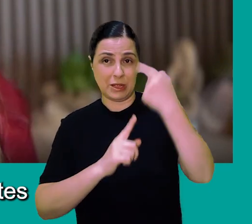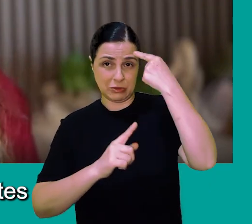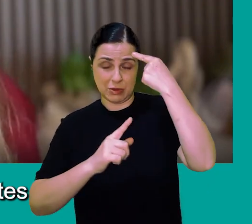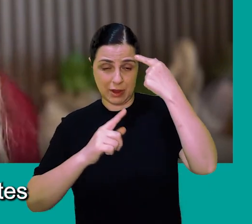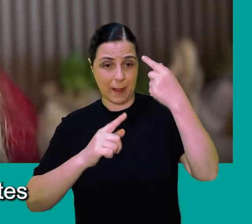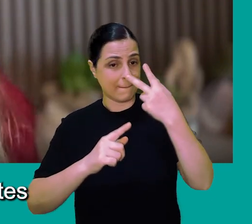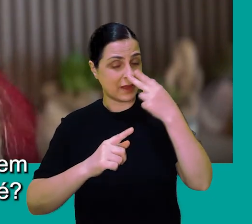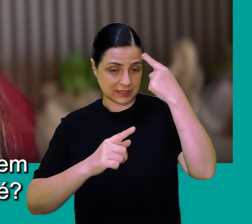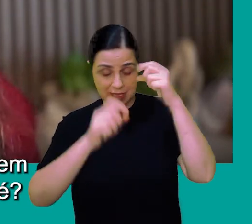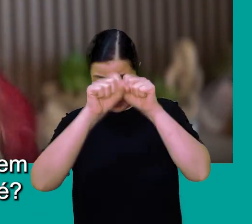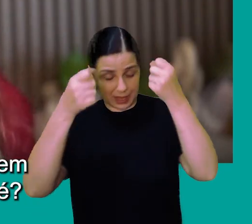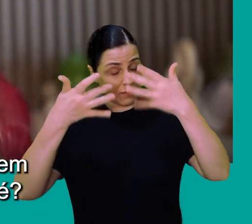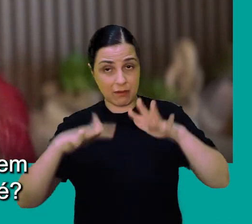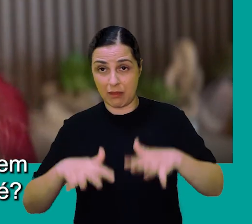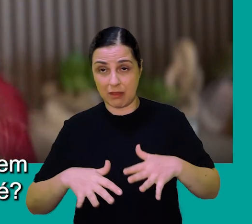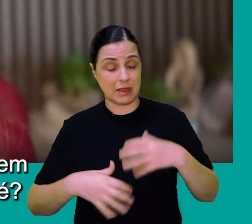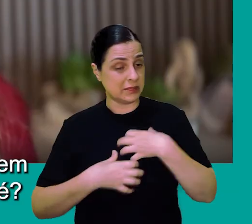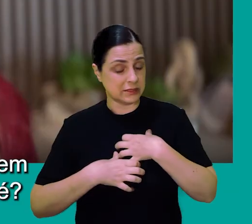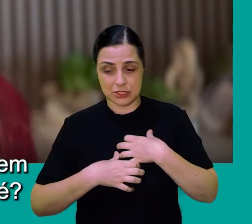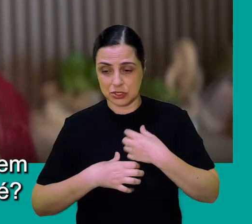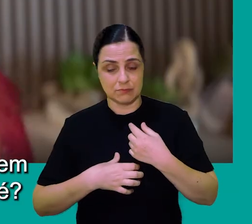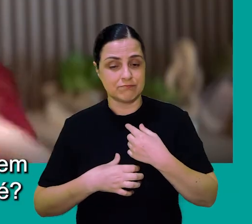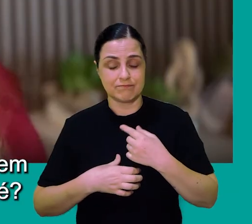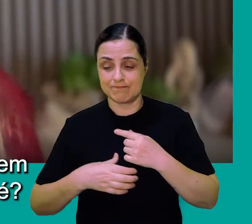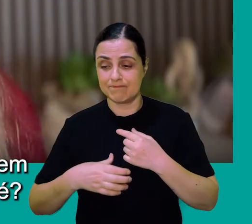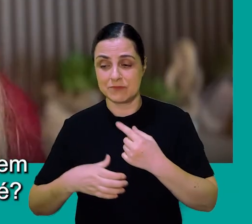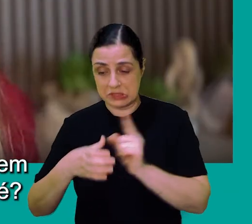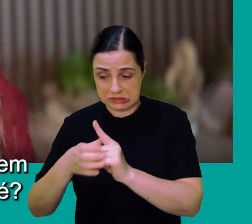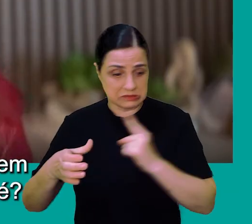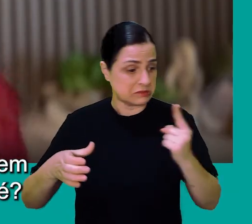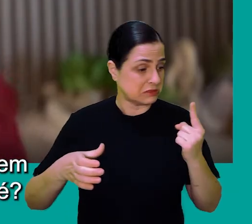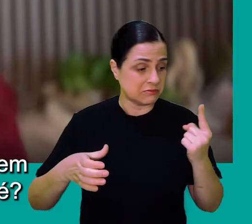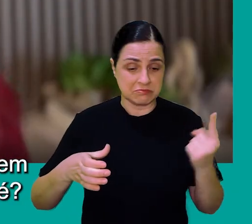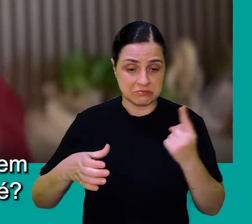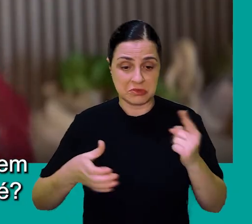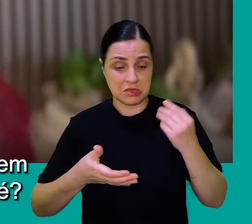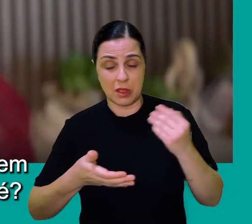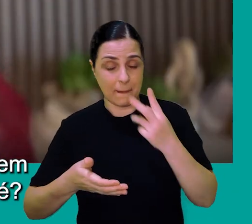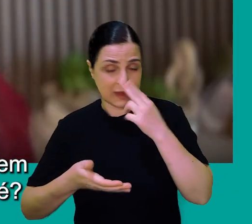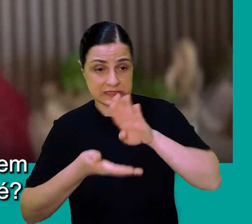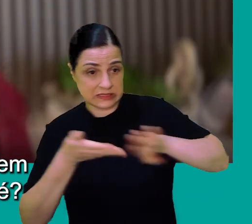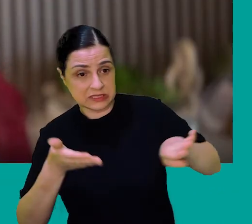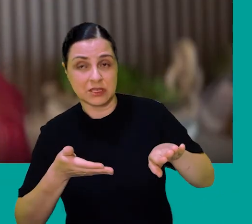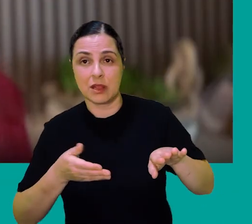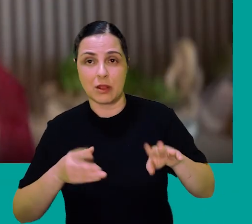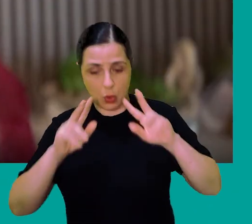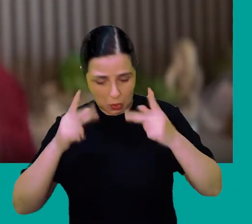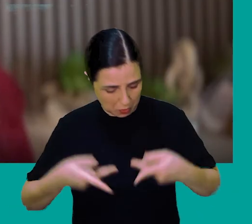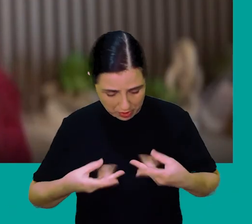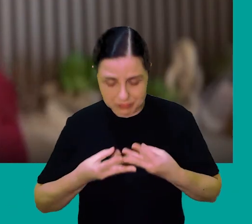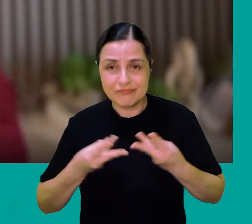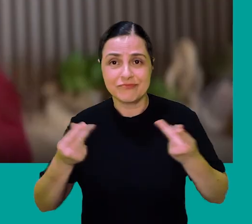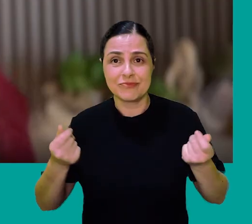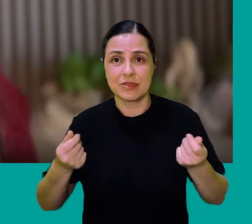sentem pertencentes no ambiente, o quanto elas se sentem desvalorizadas, desumanizadas, né? Estar fora